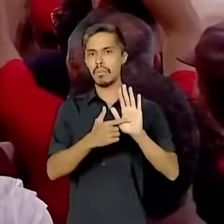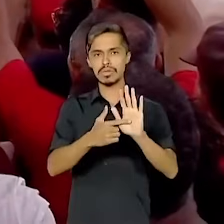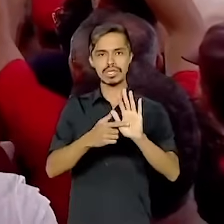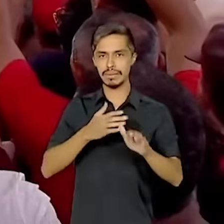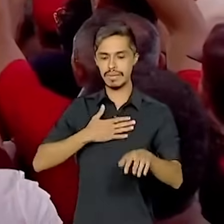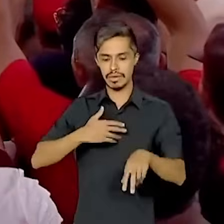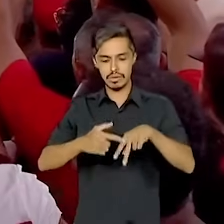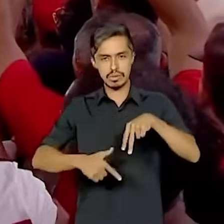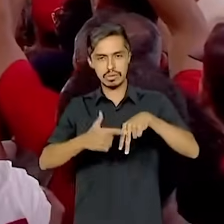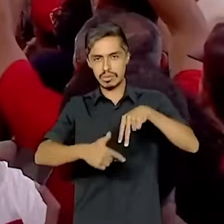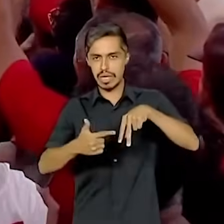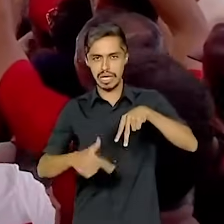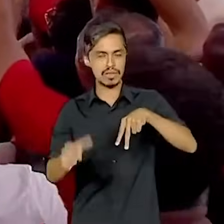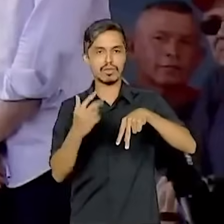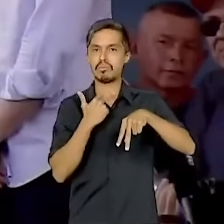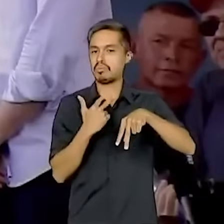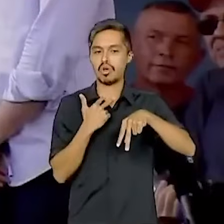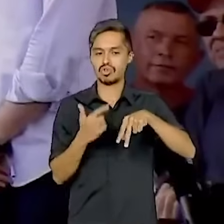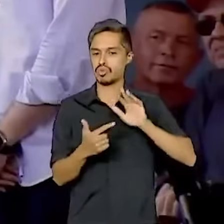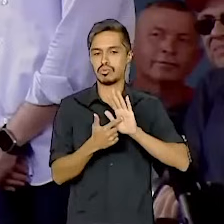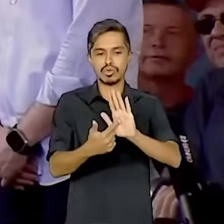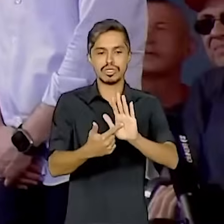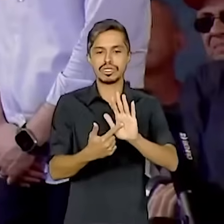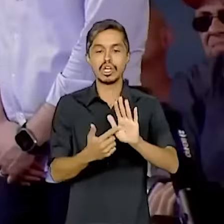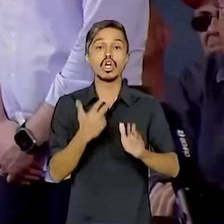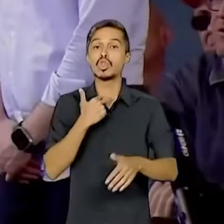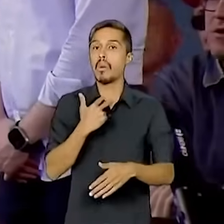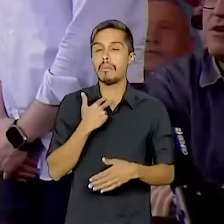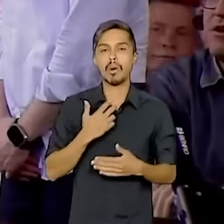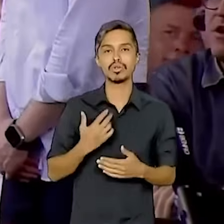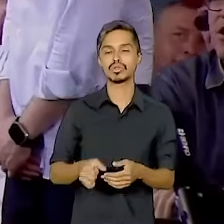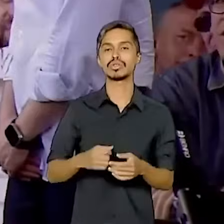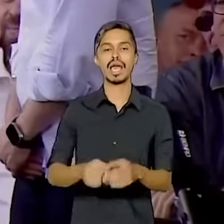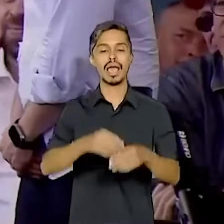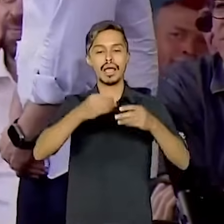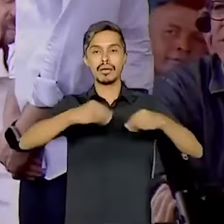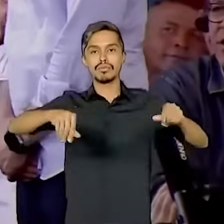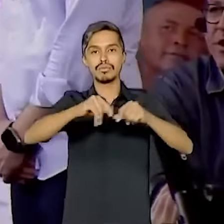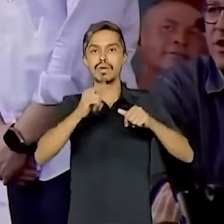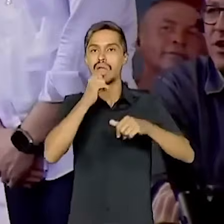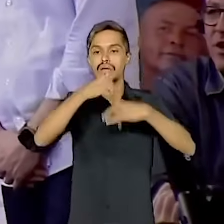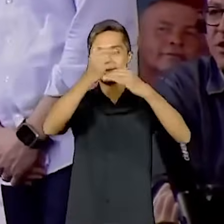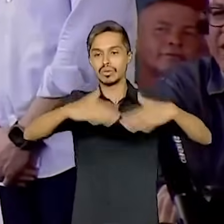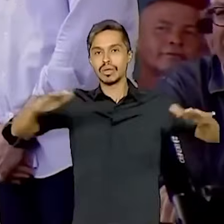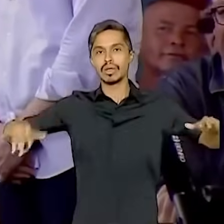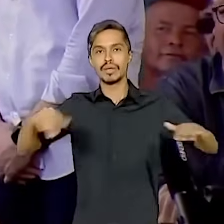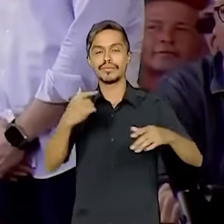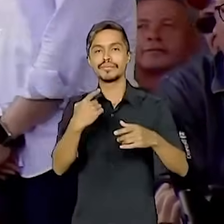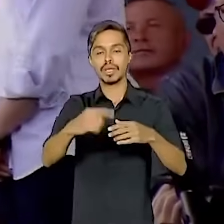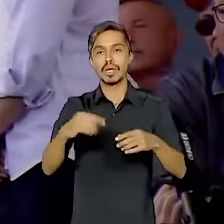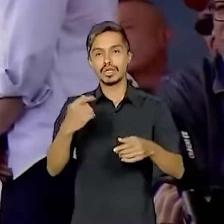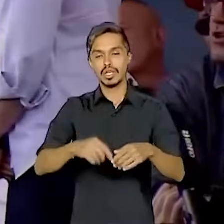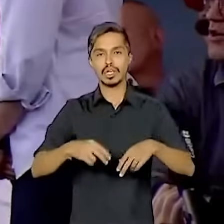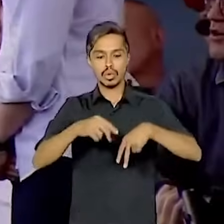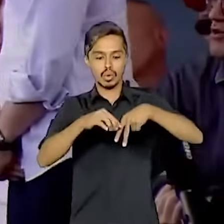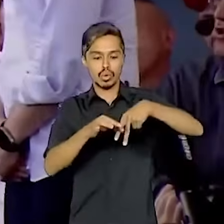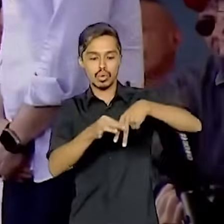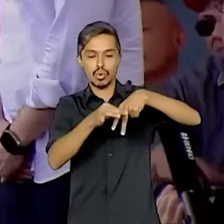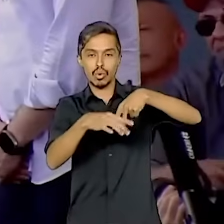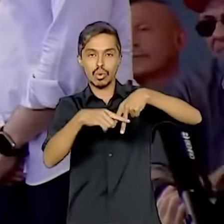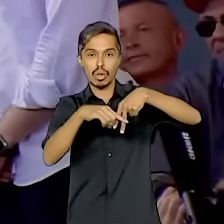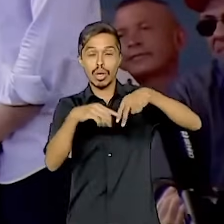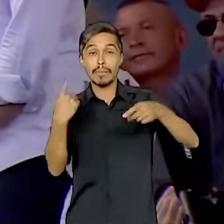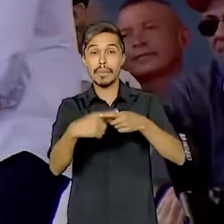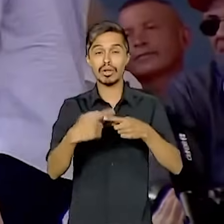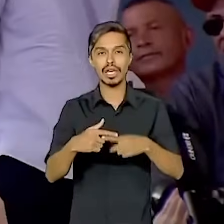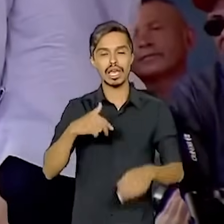canela para vocês. Eu não posso nem ir na praia e ficar de short, porque para mim entrar para deitar, eu batia tanto a canela